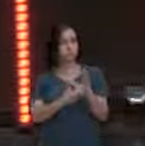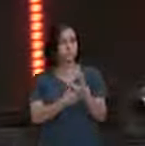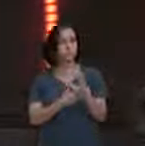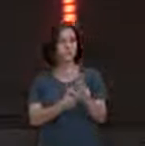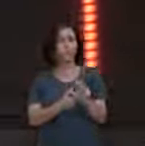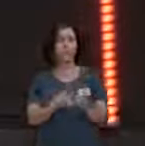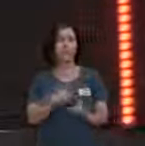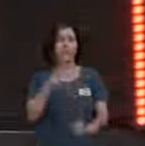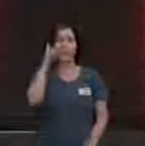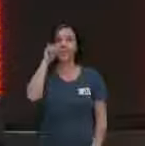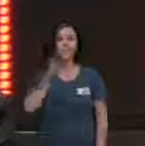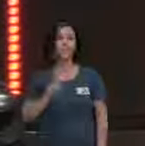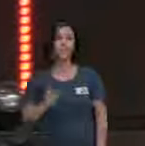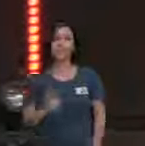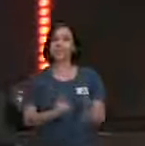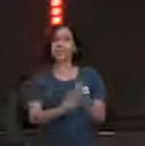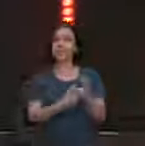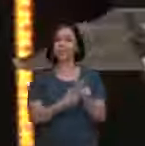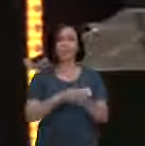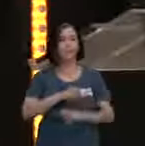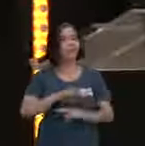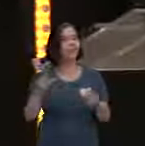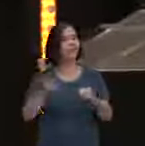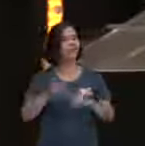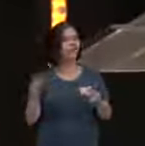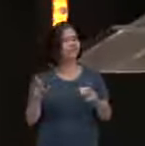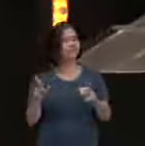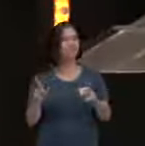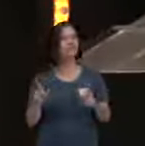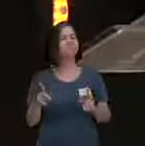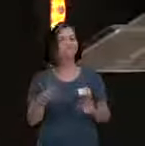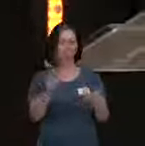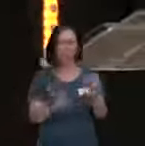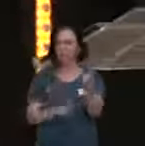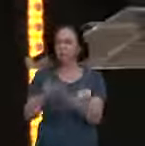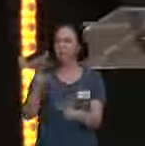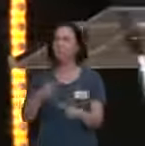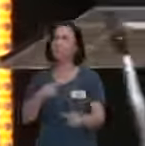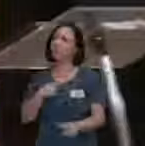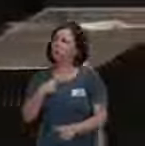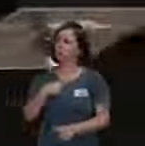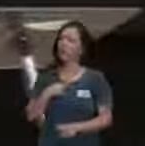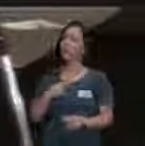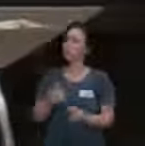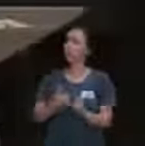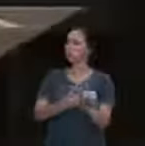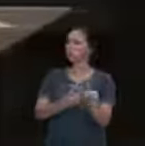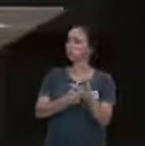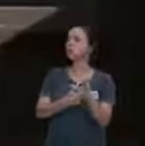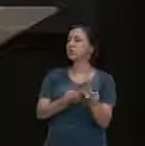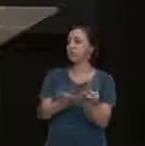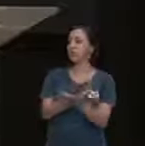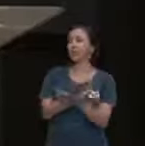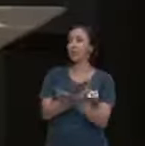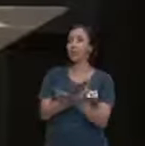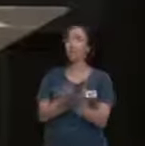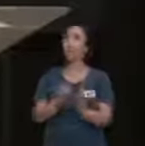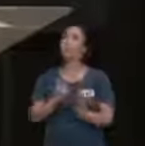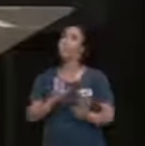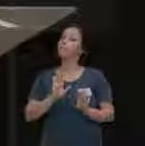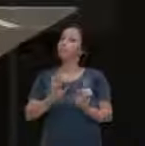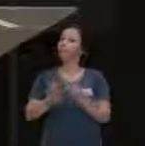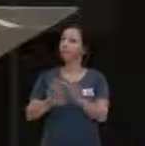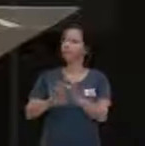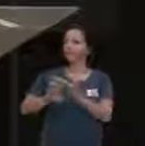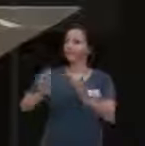é e a muita gente que se diz Cristão que nem sabe que tá vivendo bem distante disso